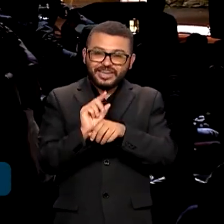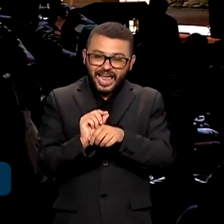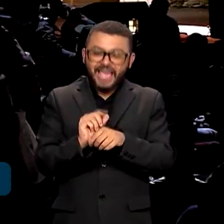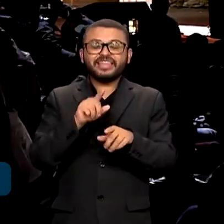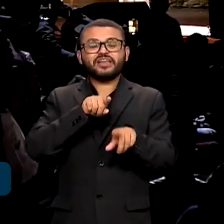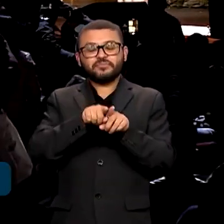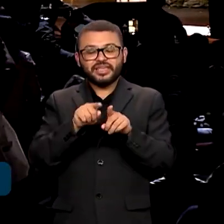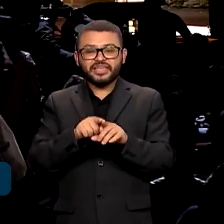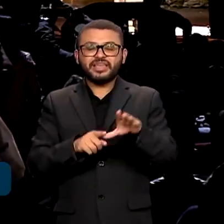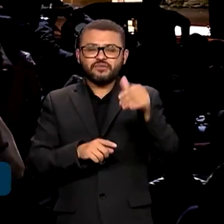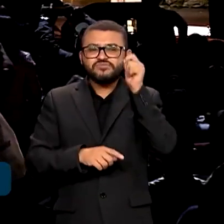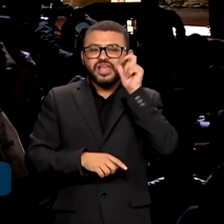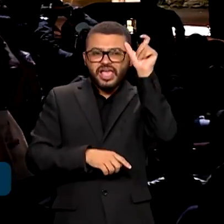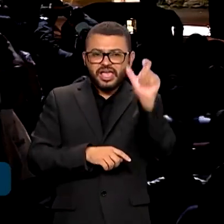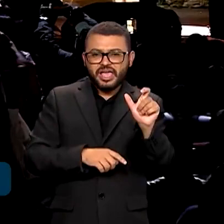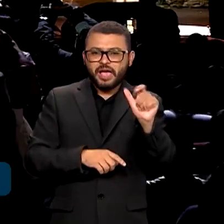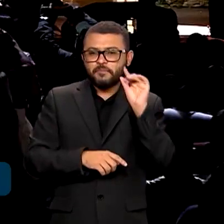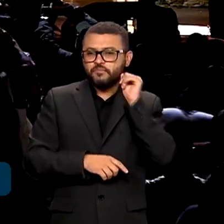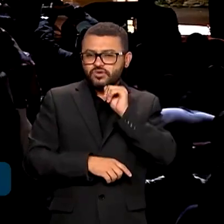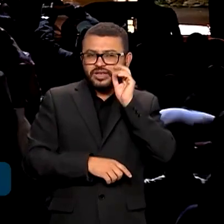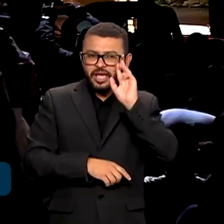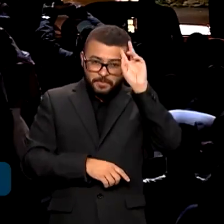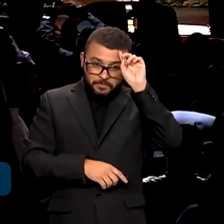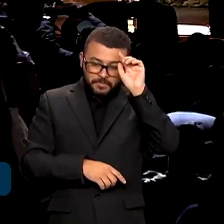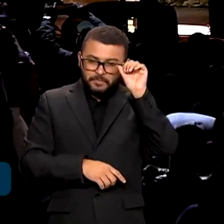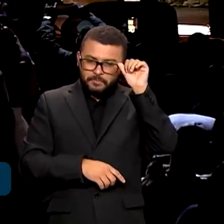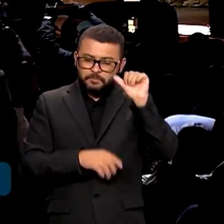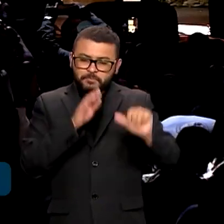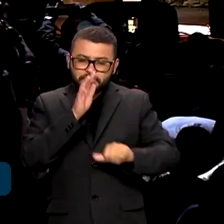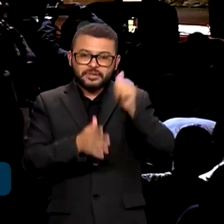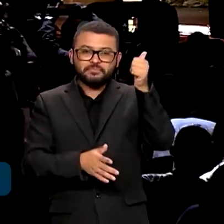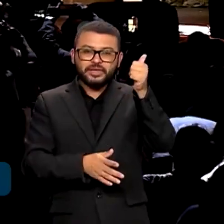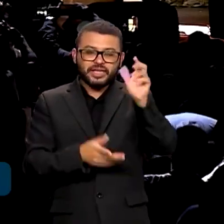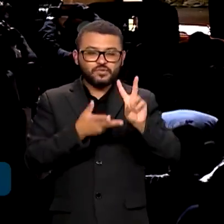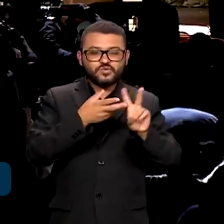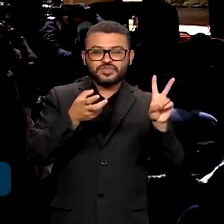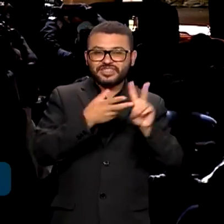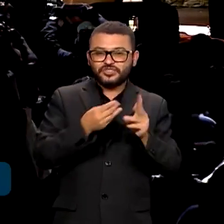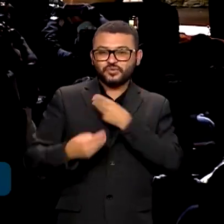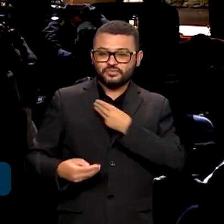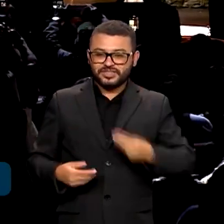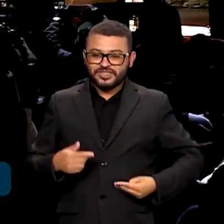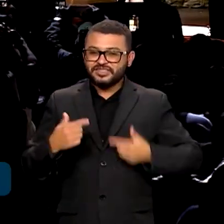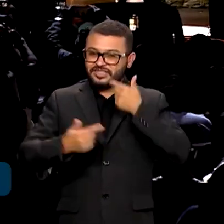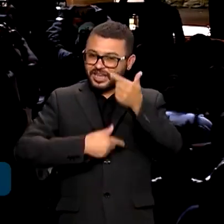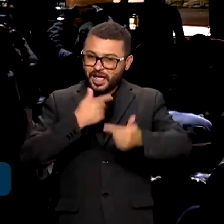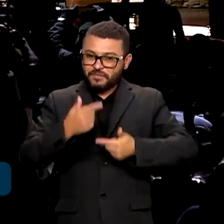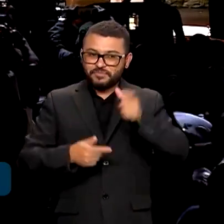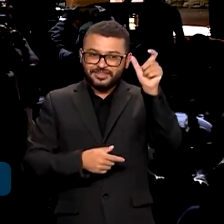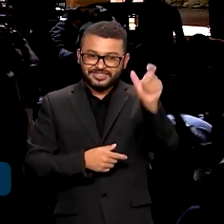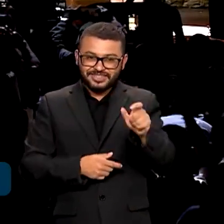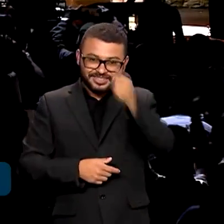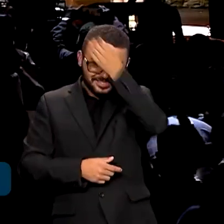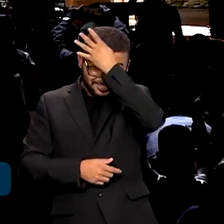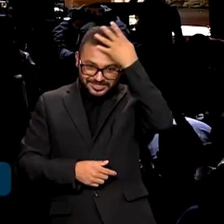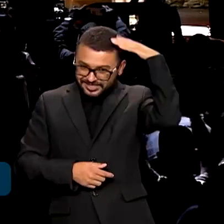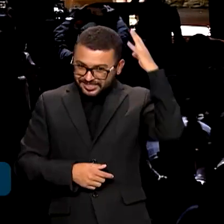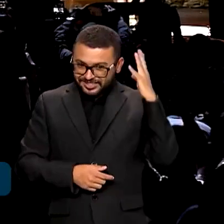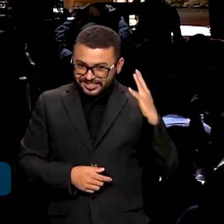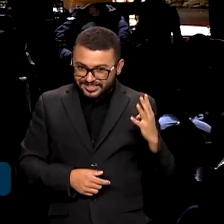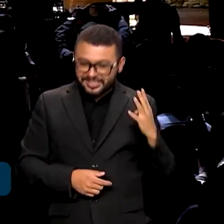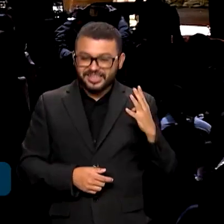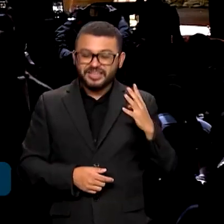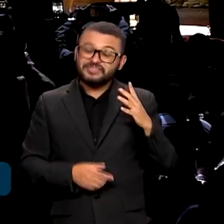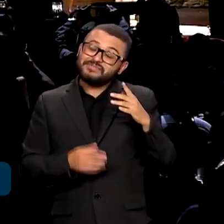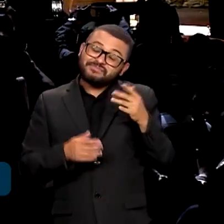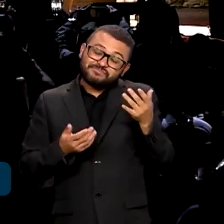aqui representa a primeira mulher indígena ministra em 500 anos de história, Soninha Guajajara, que por